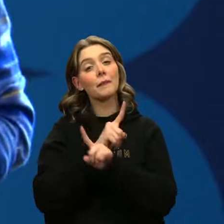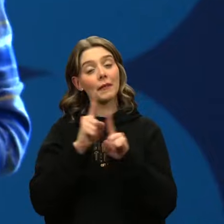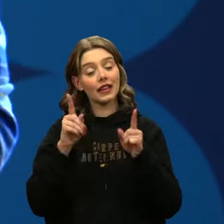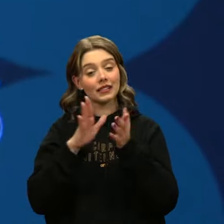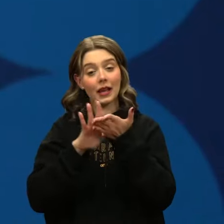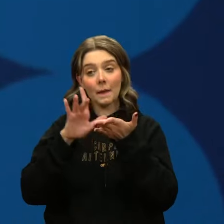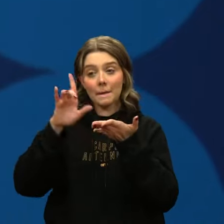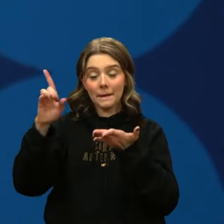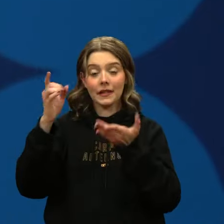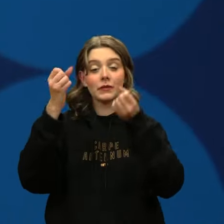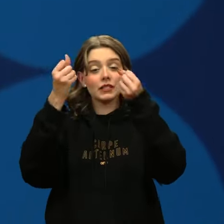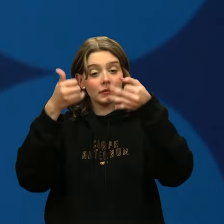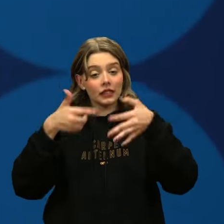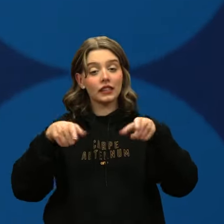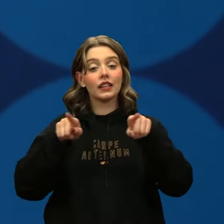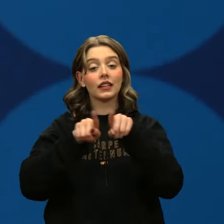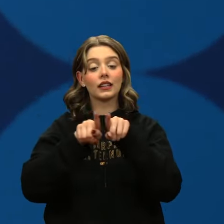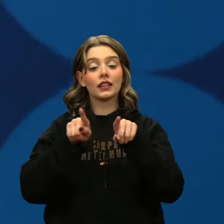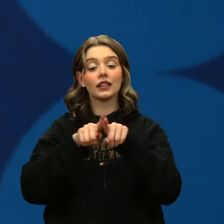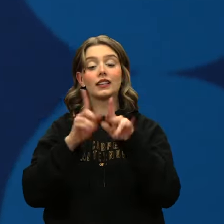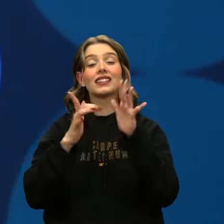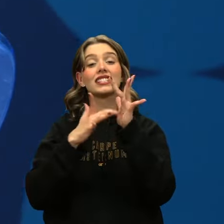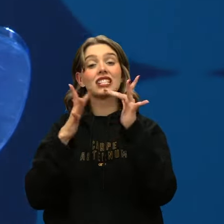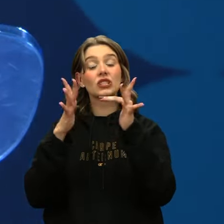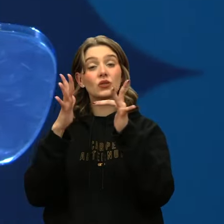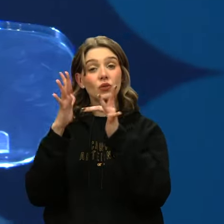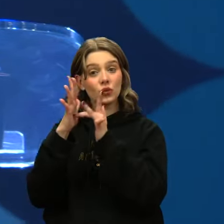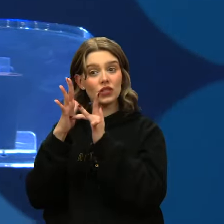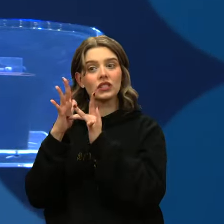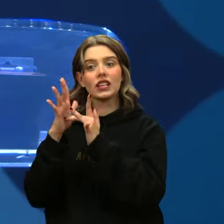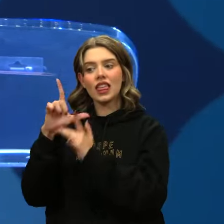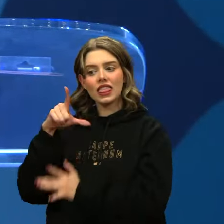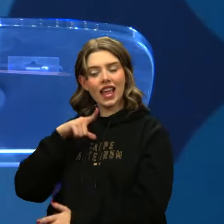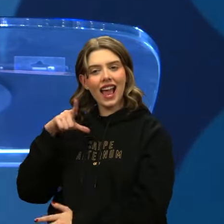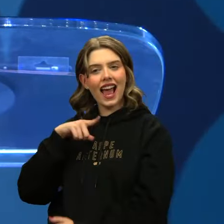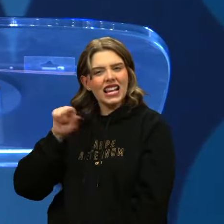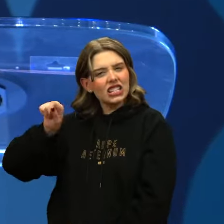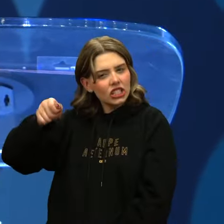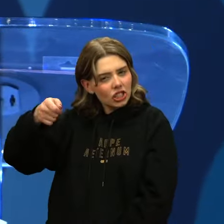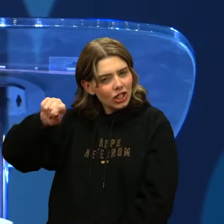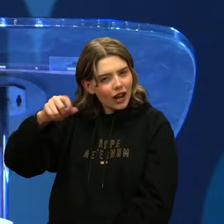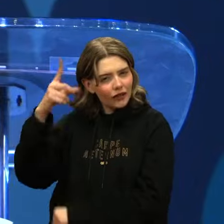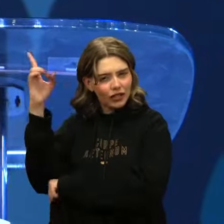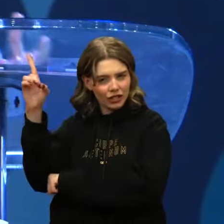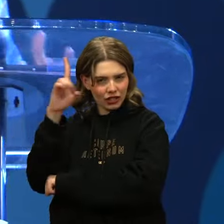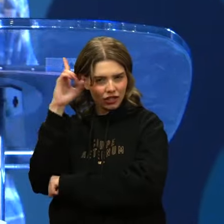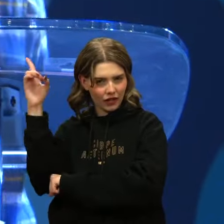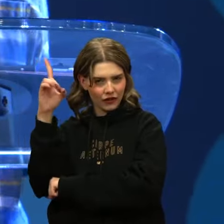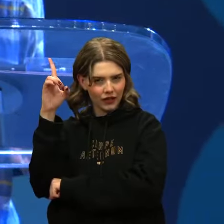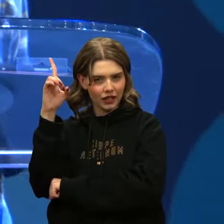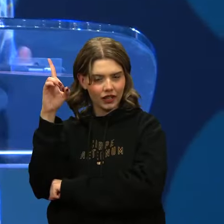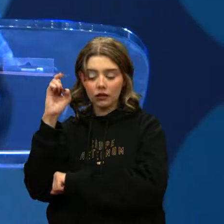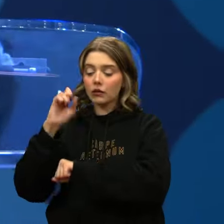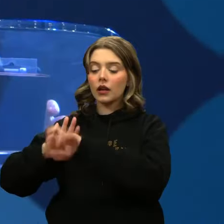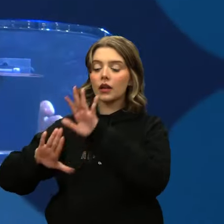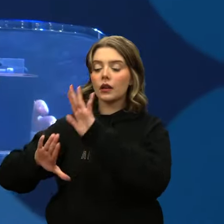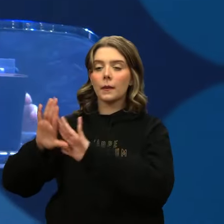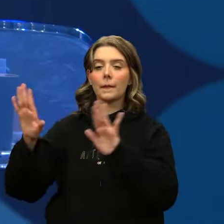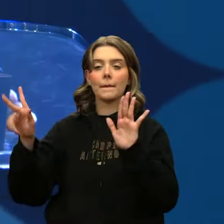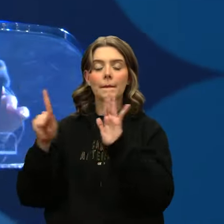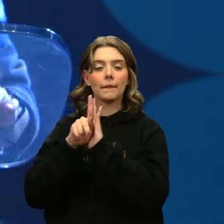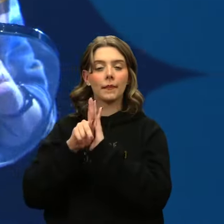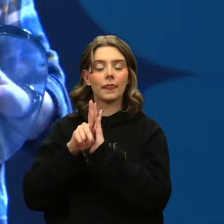é aquele que tem a chave de Davi em suas mãos. A chave na Bíblia é sinônimo